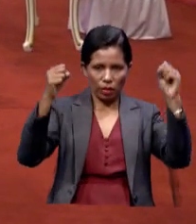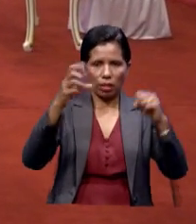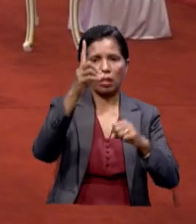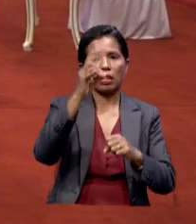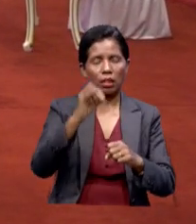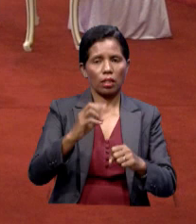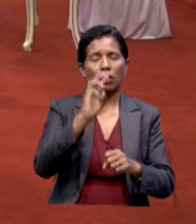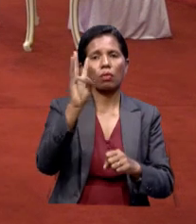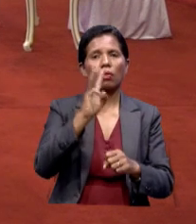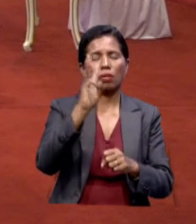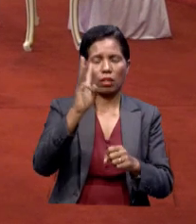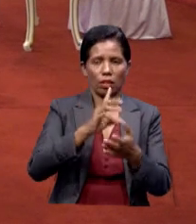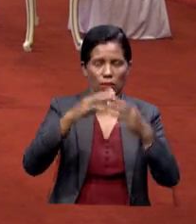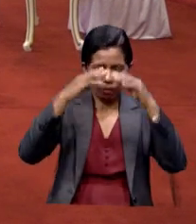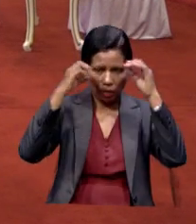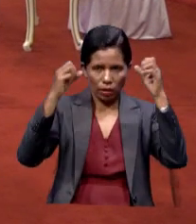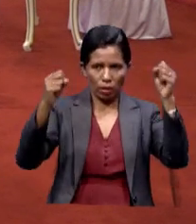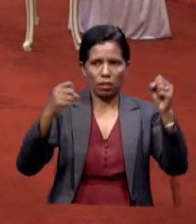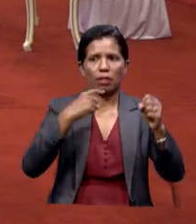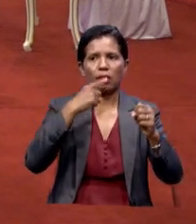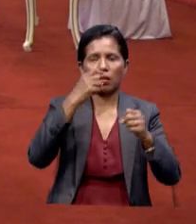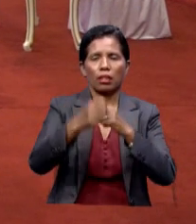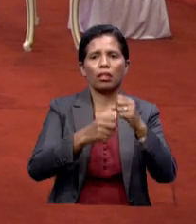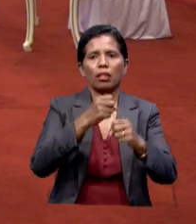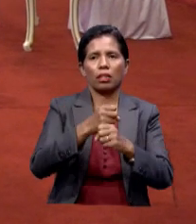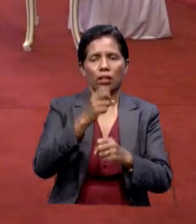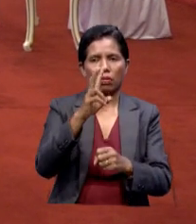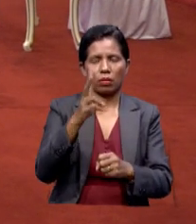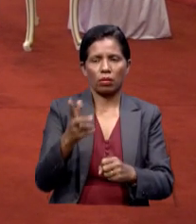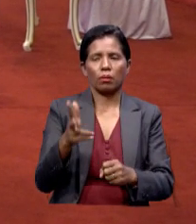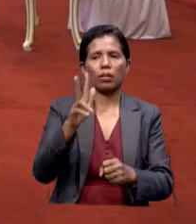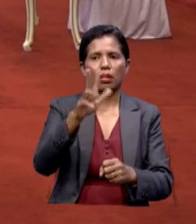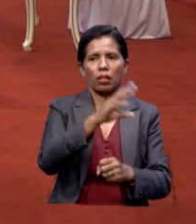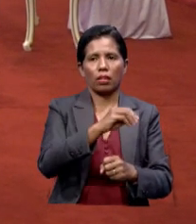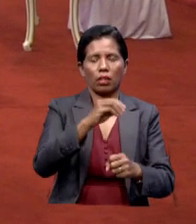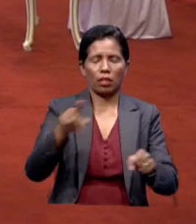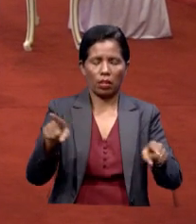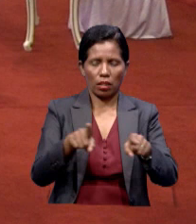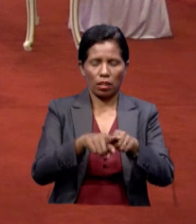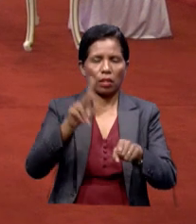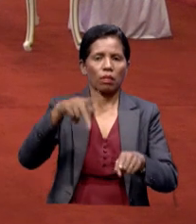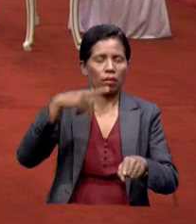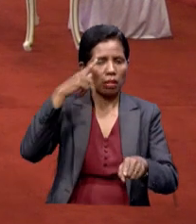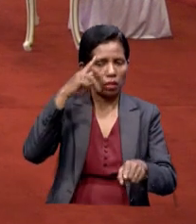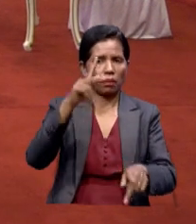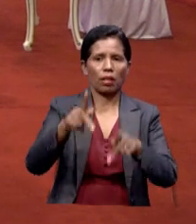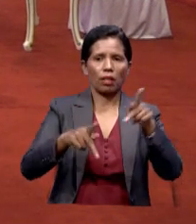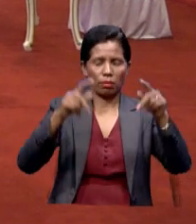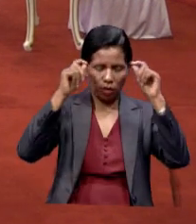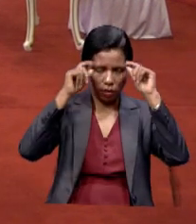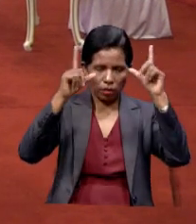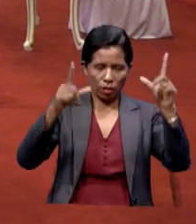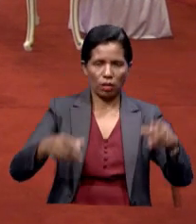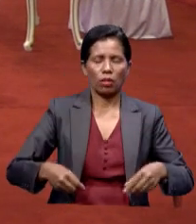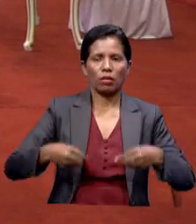Kuartane, Presiden Republik Hateten tinan ring rua-rua nulu resen tolu nudar politika ba povo Timor-Leste hode